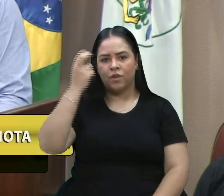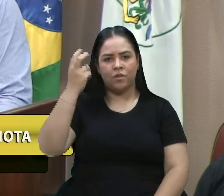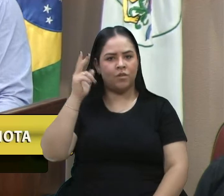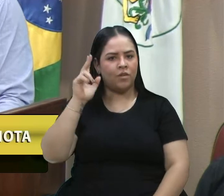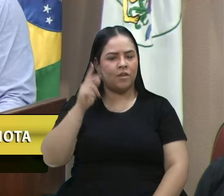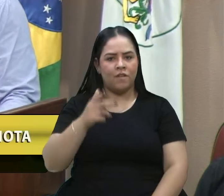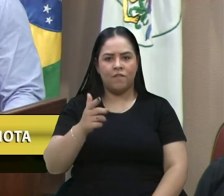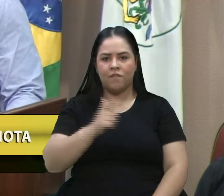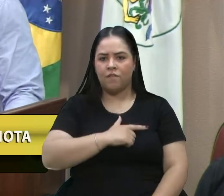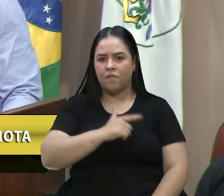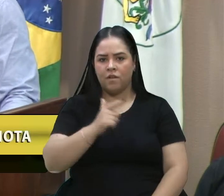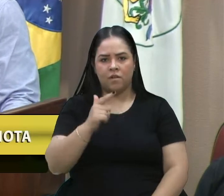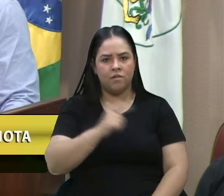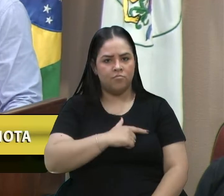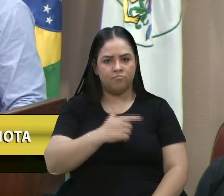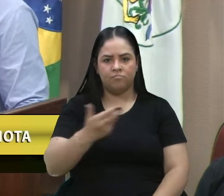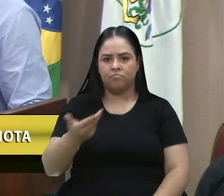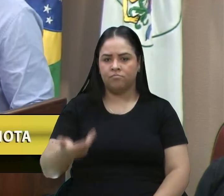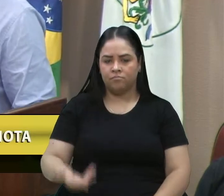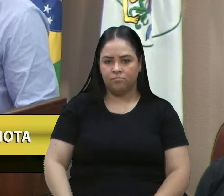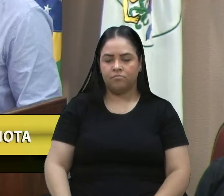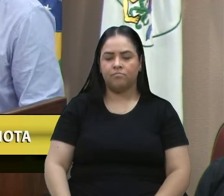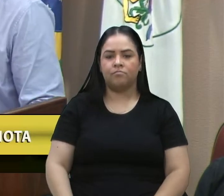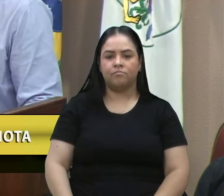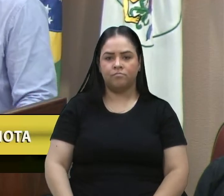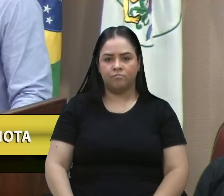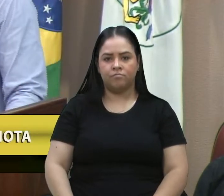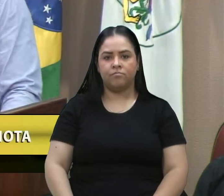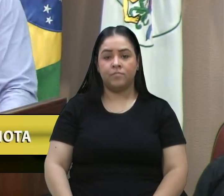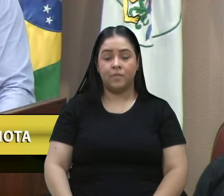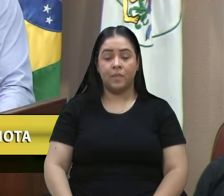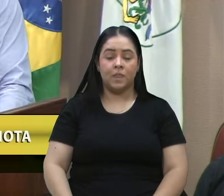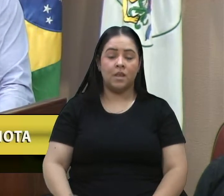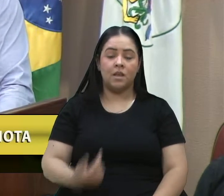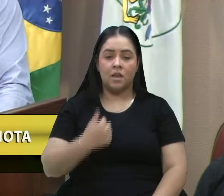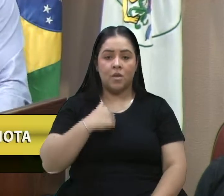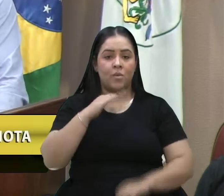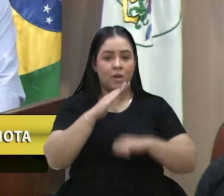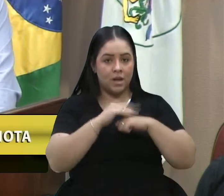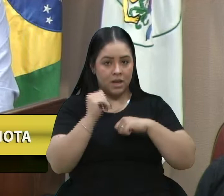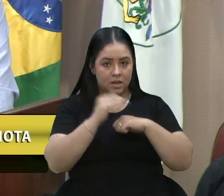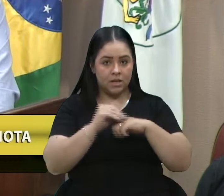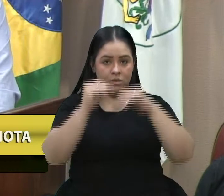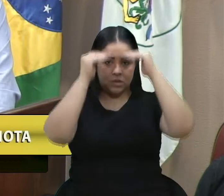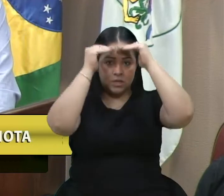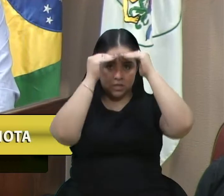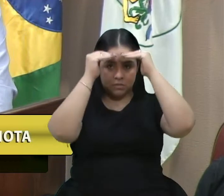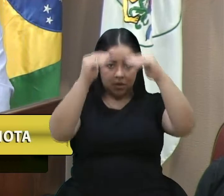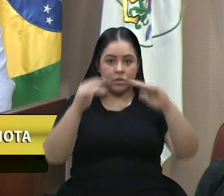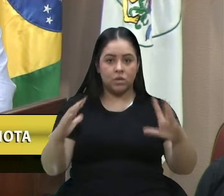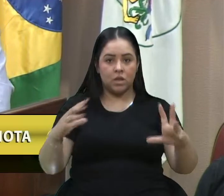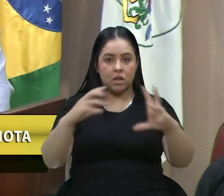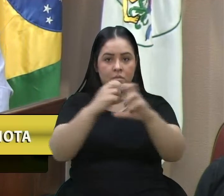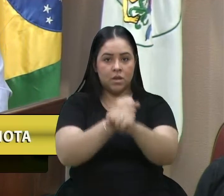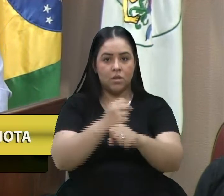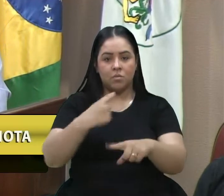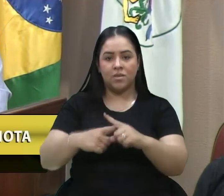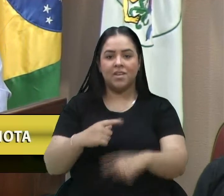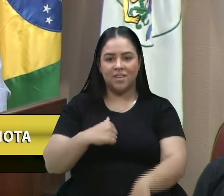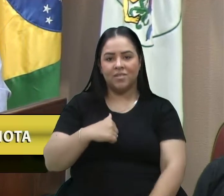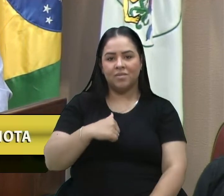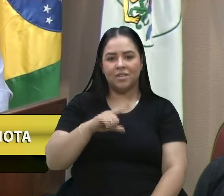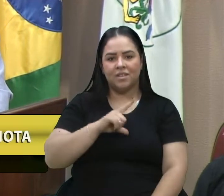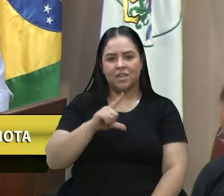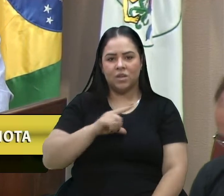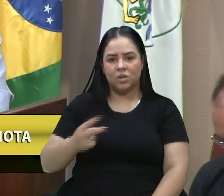uma pouca de uma vergonha. Realmente. E com carinho e respeito aos animais, porque eu tenho 2 cachorrinhos que para mim é